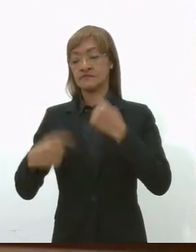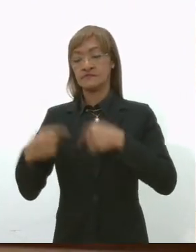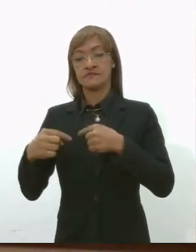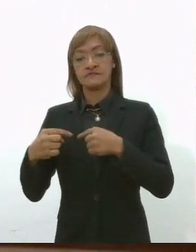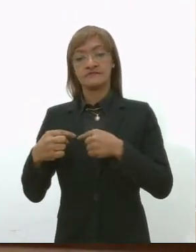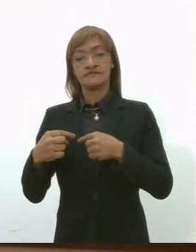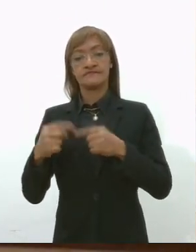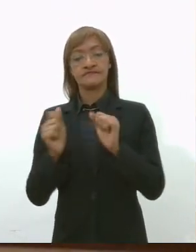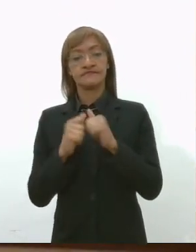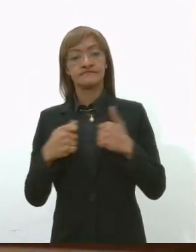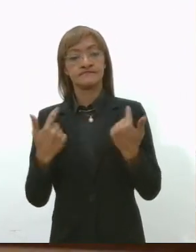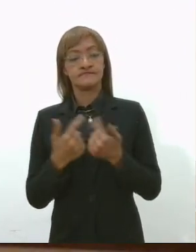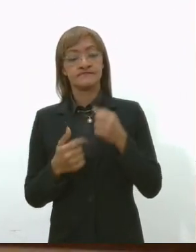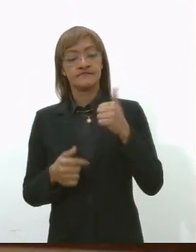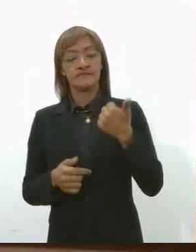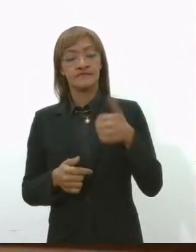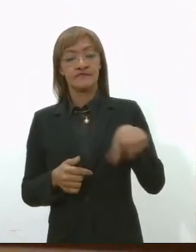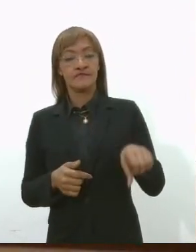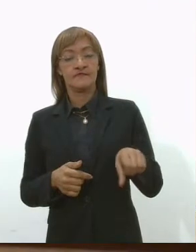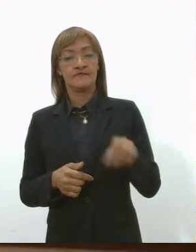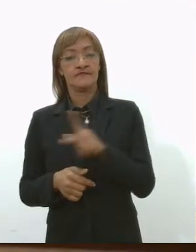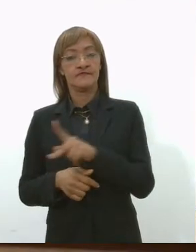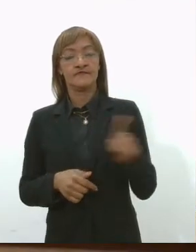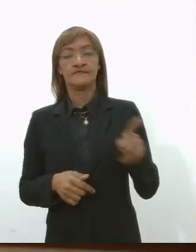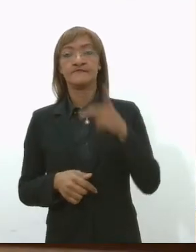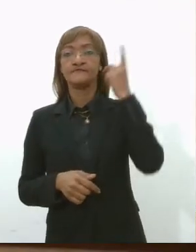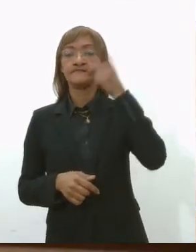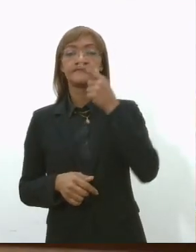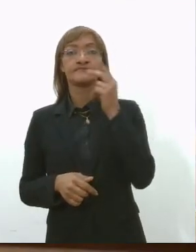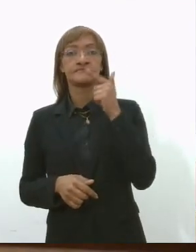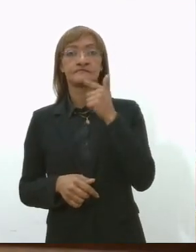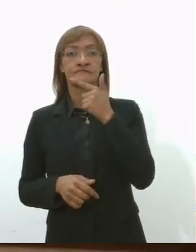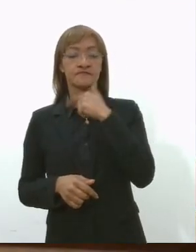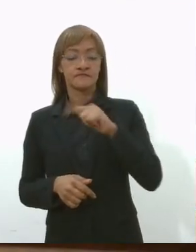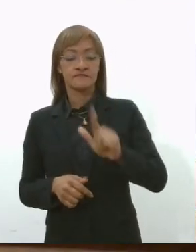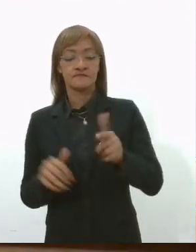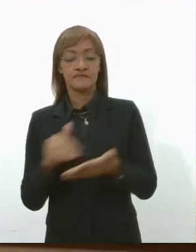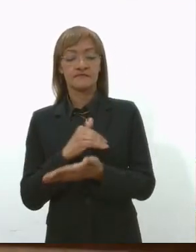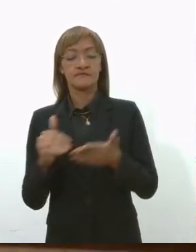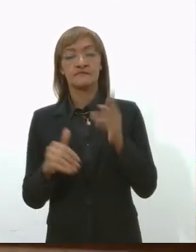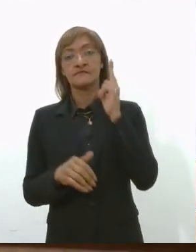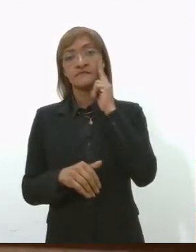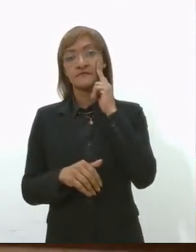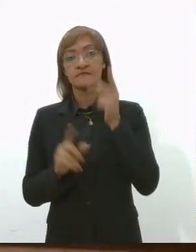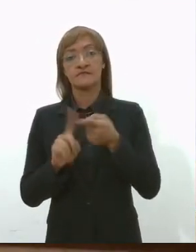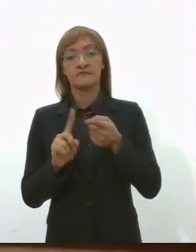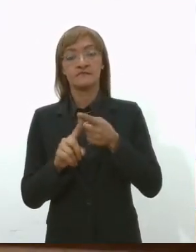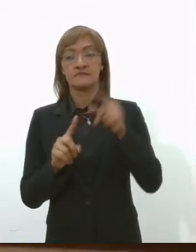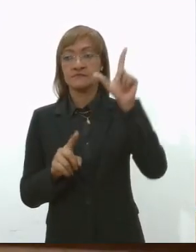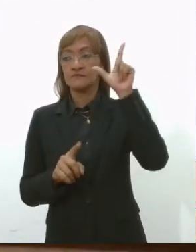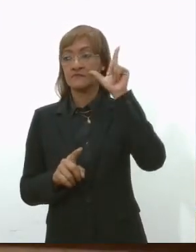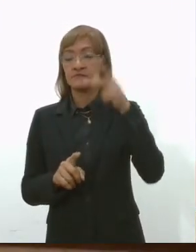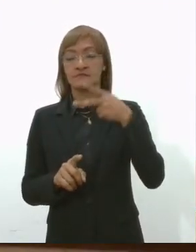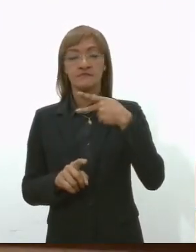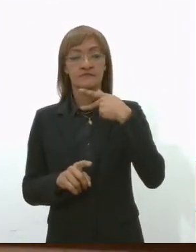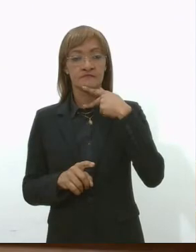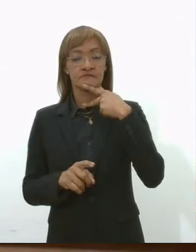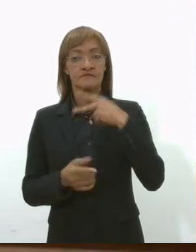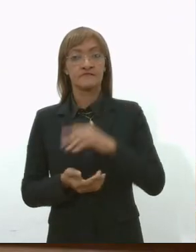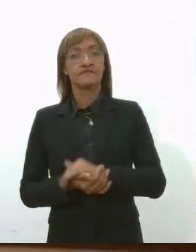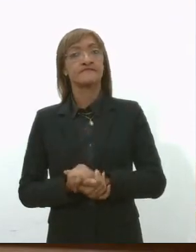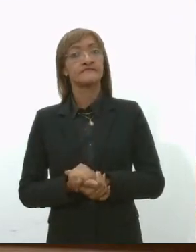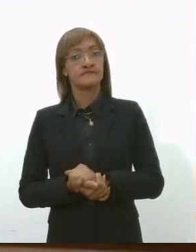da 19ª Legislatura, com a presidência do deputado Luciano Bispo, secretariado pelos deputados Zezinho Sobral e Luciano Pimentel.